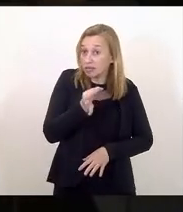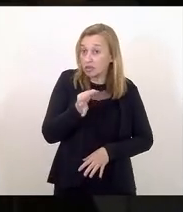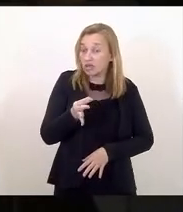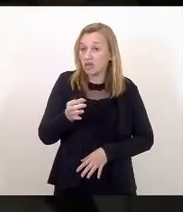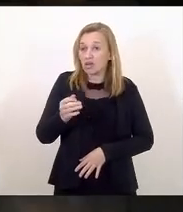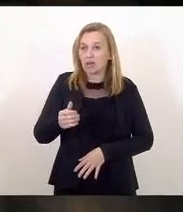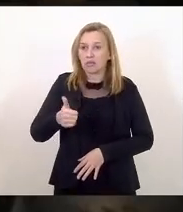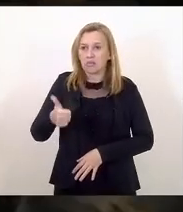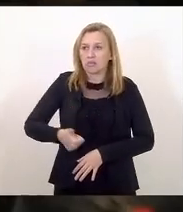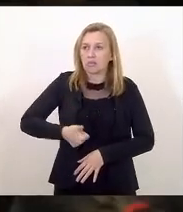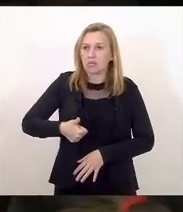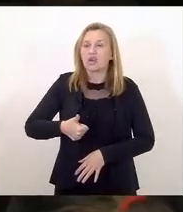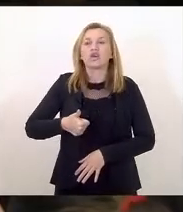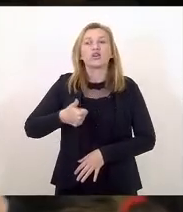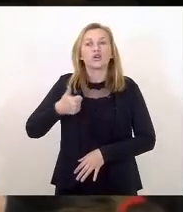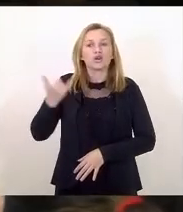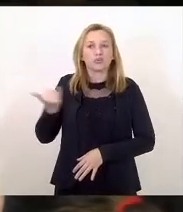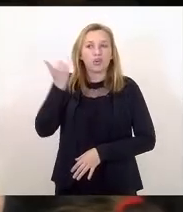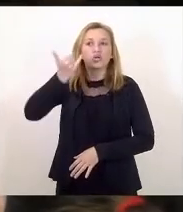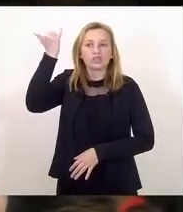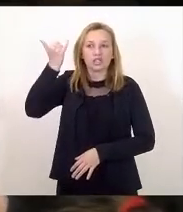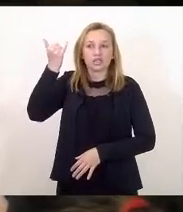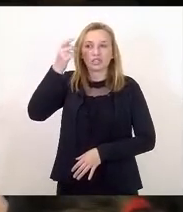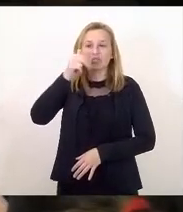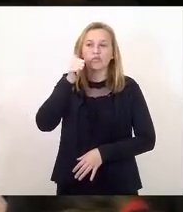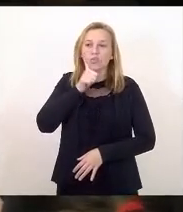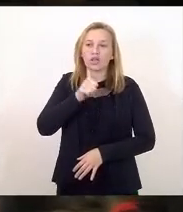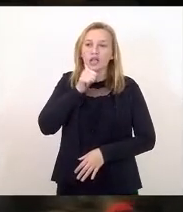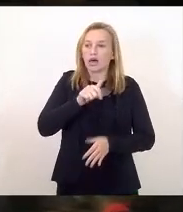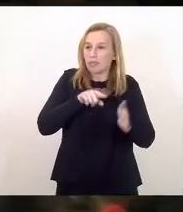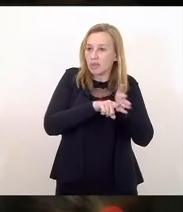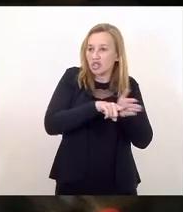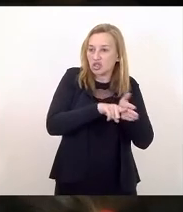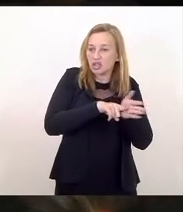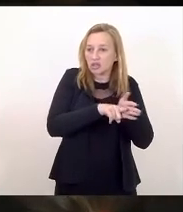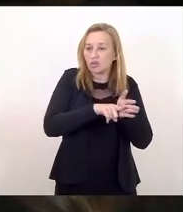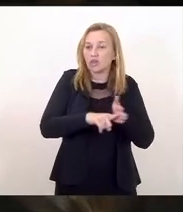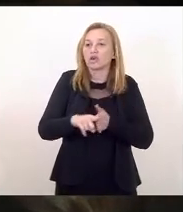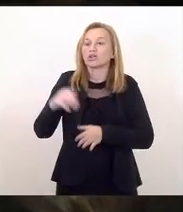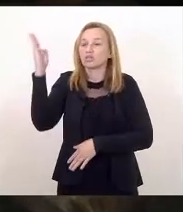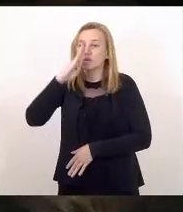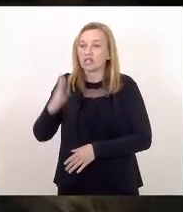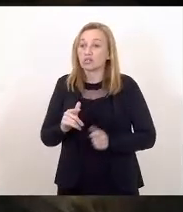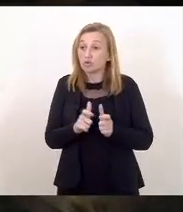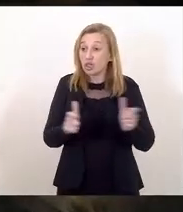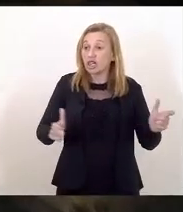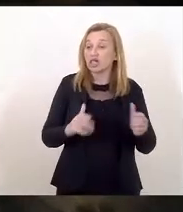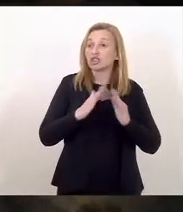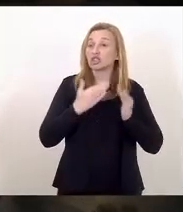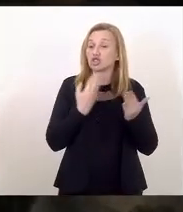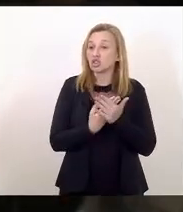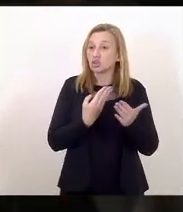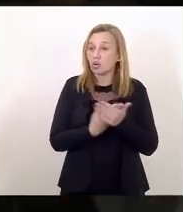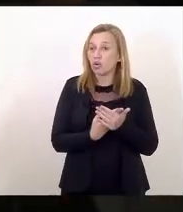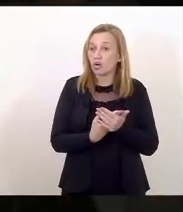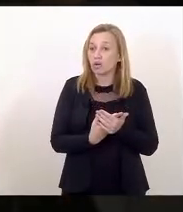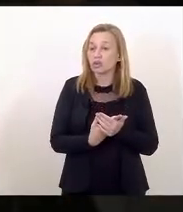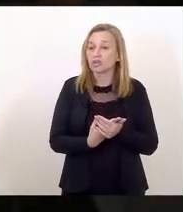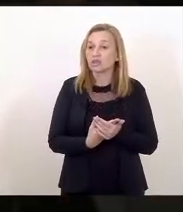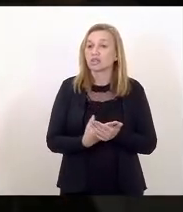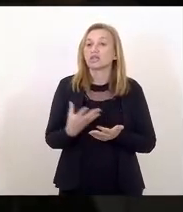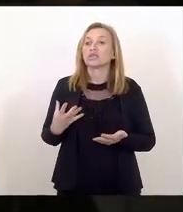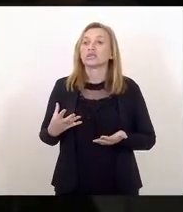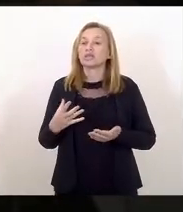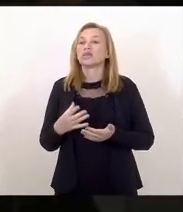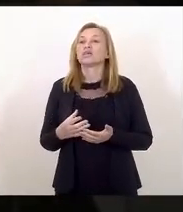uma das mais importantes pesquisadoras sobre esse tema nos últimos 30 anos do Brasil, de uma grande escola que consolidou a pesquisa sobre